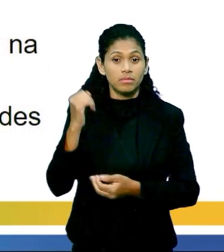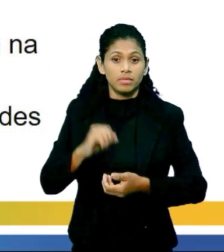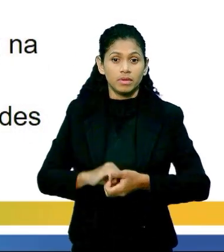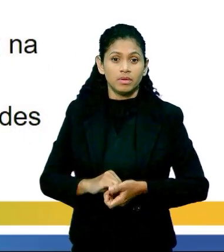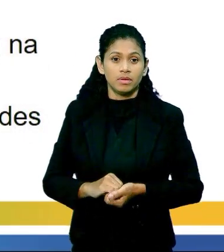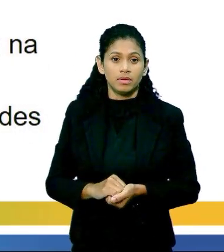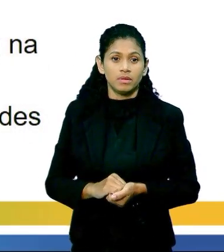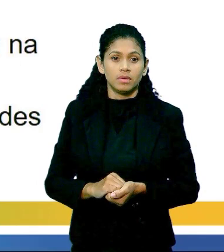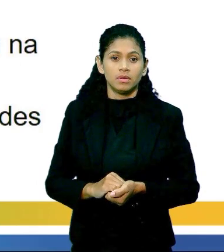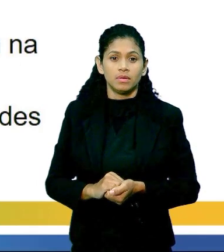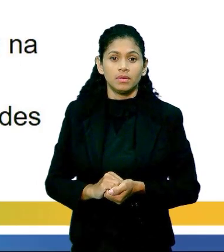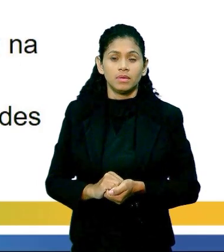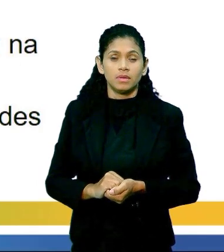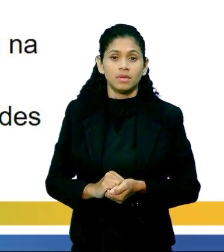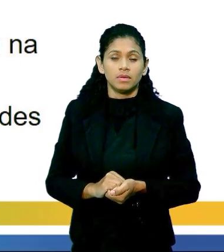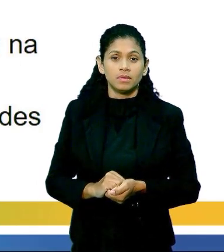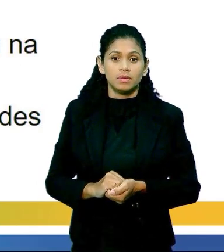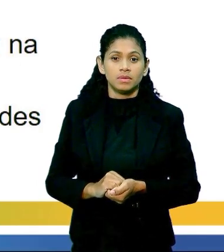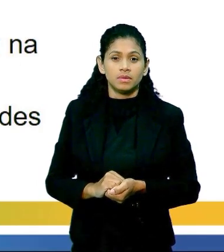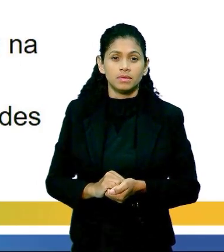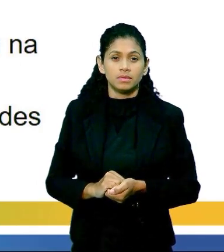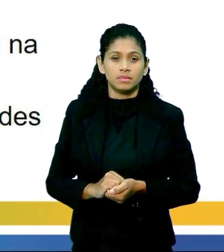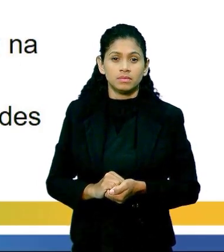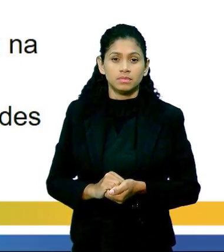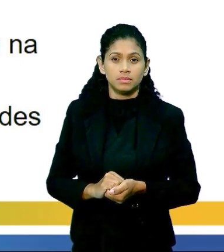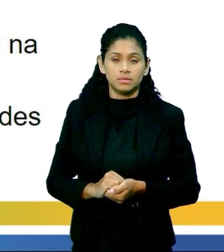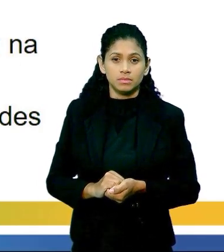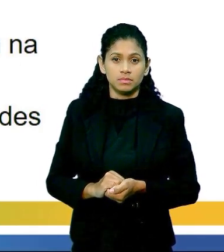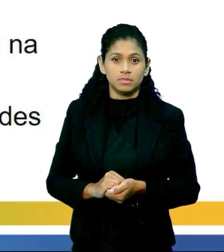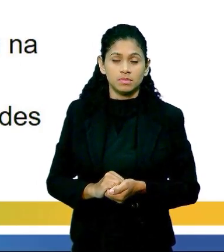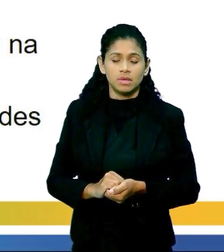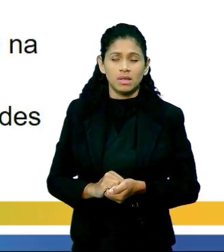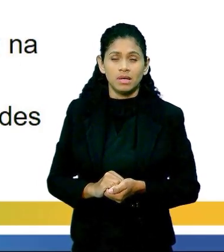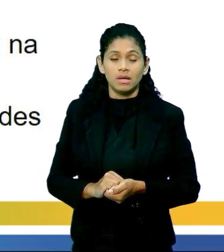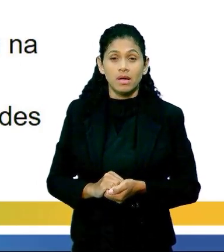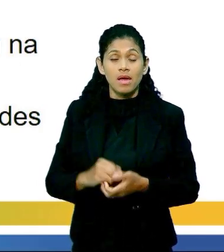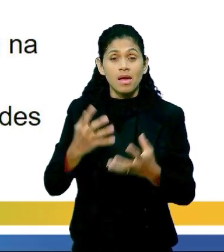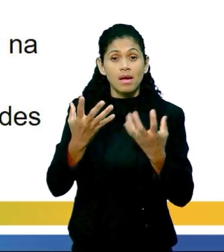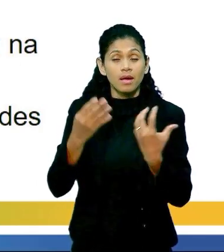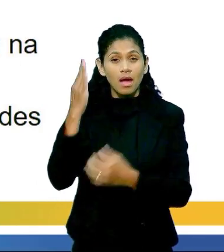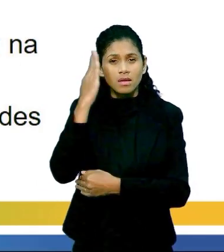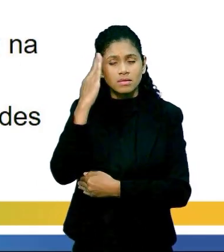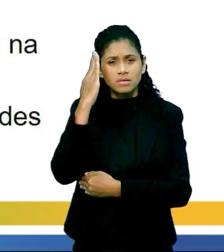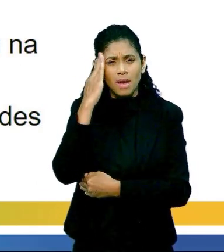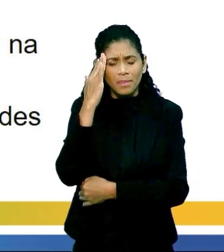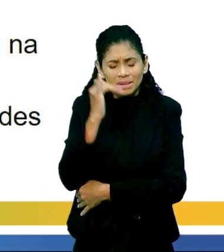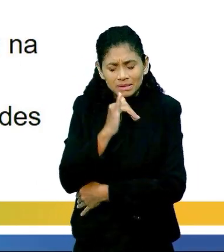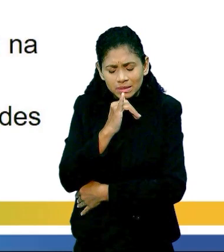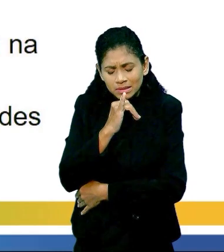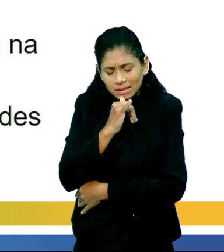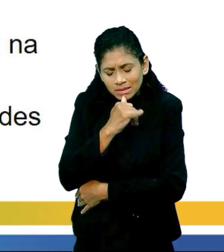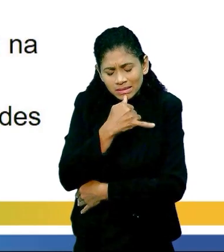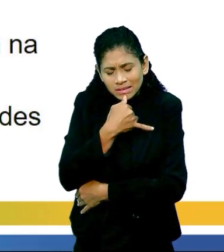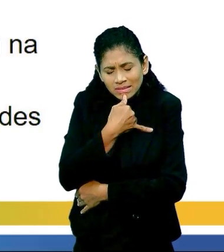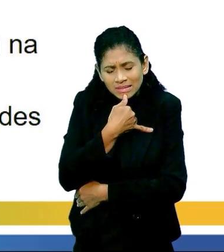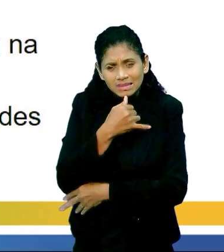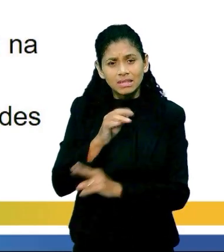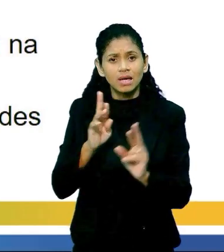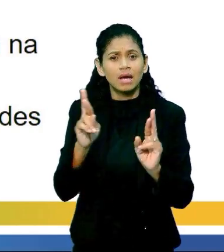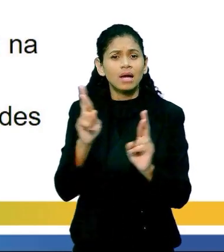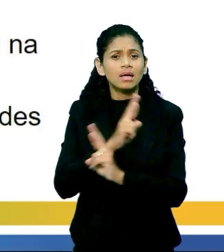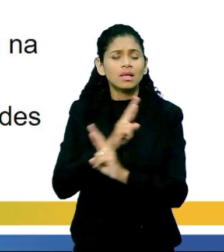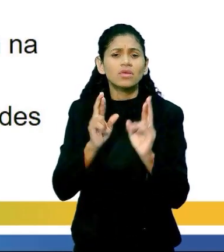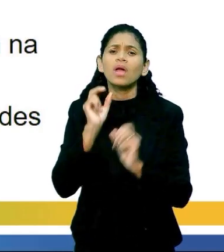Ele até diz, né, já que são descendentes. E ele quer saber que essa melancolia está relacionada a quê? Destacando o quê?